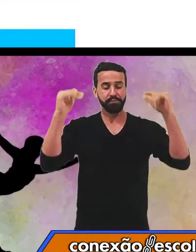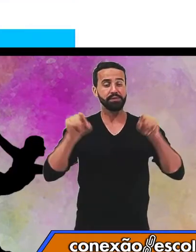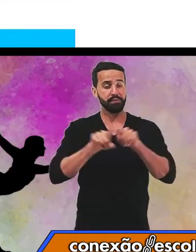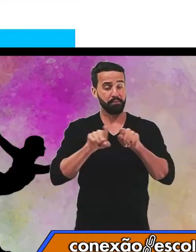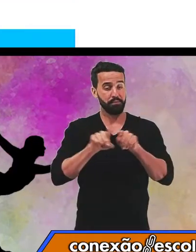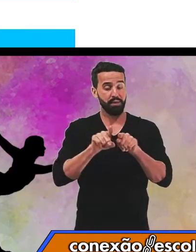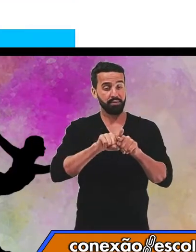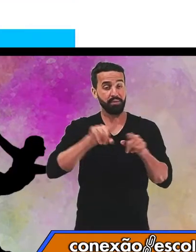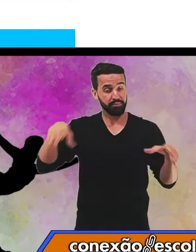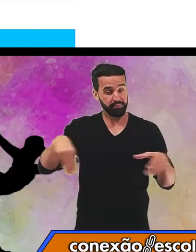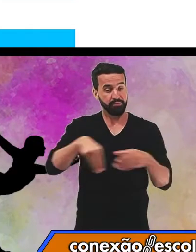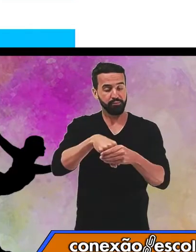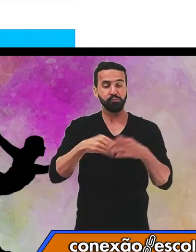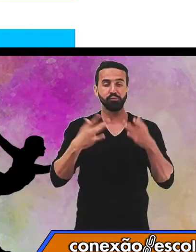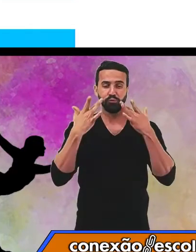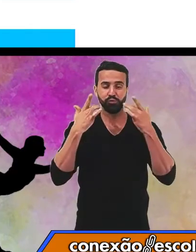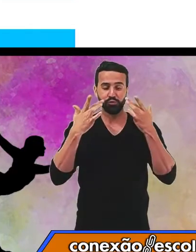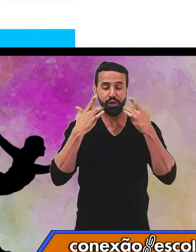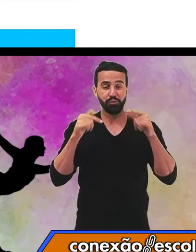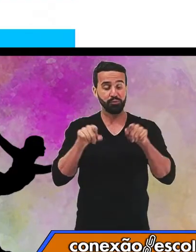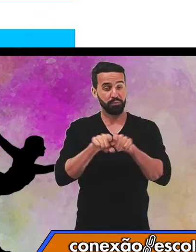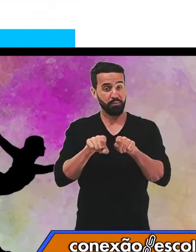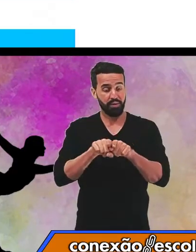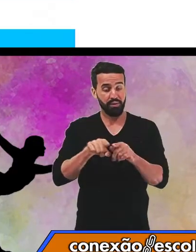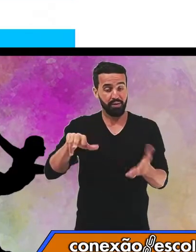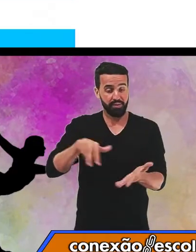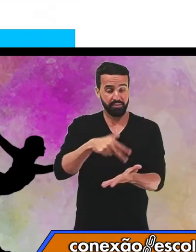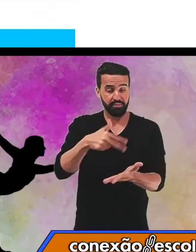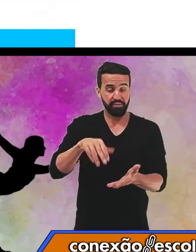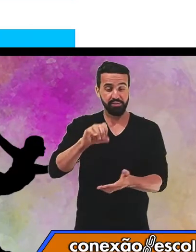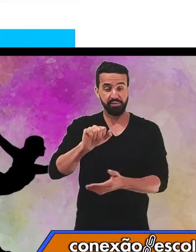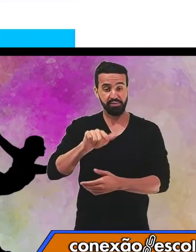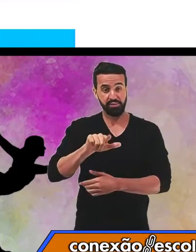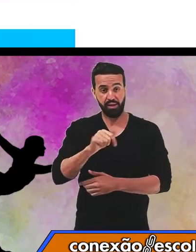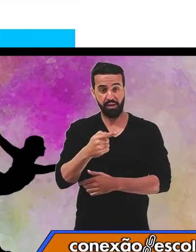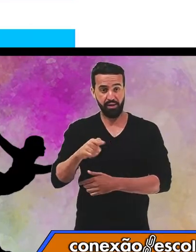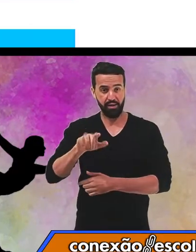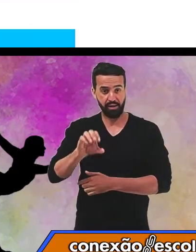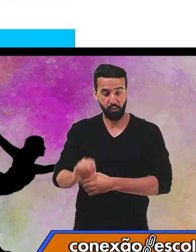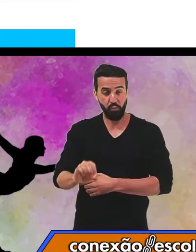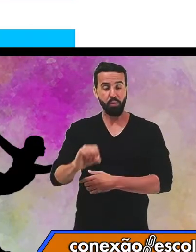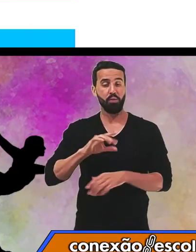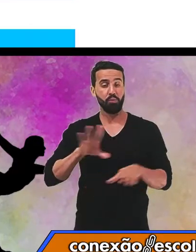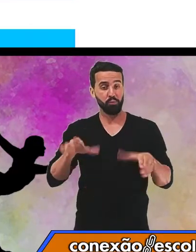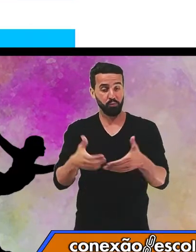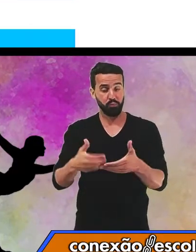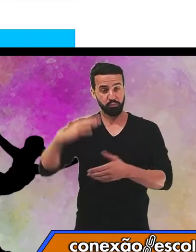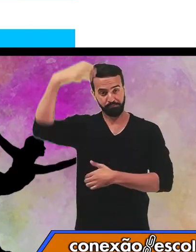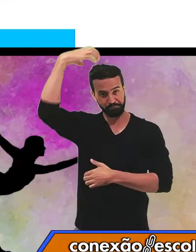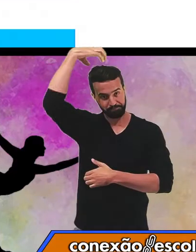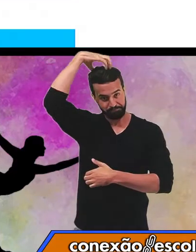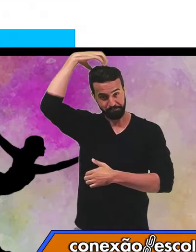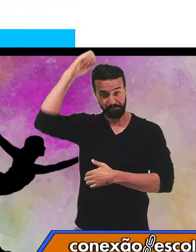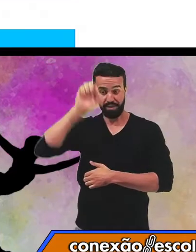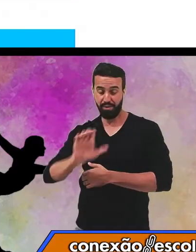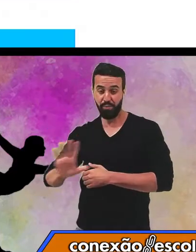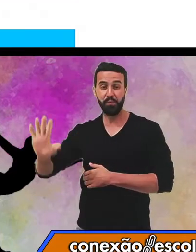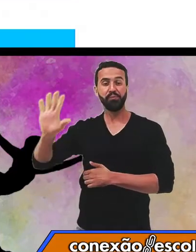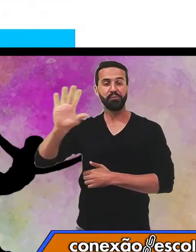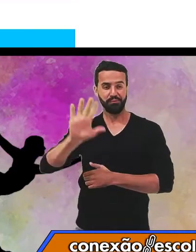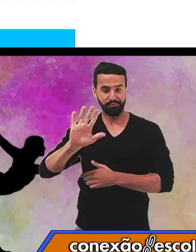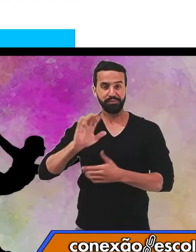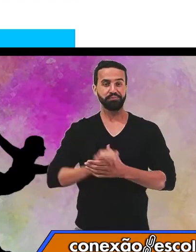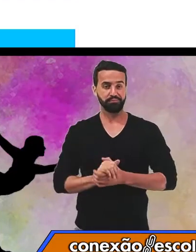foi o caso das danças de salão na era das monarquias europeias. Hoje, a dança é uma